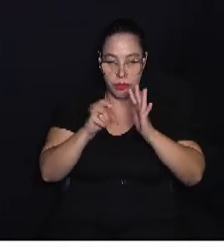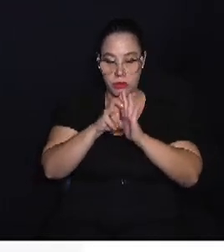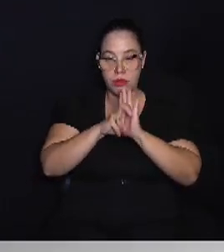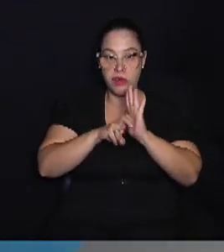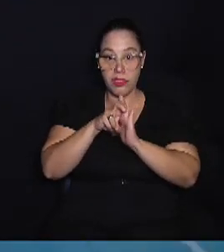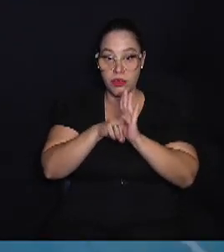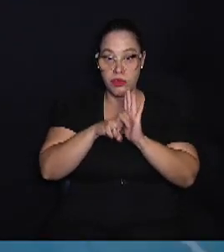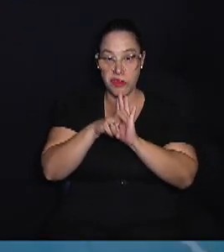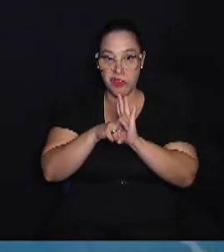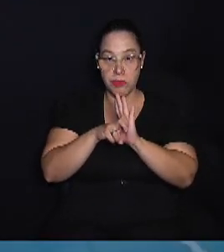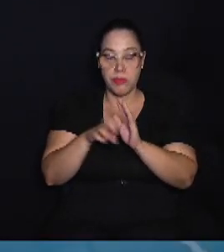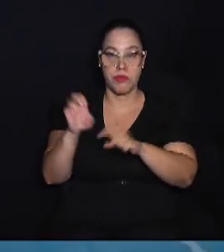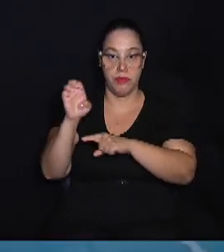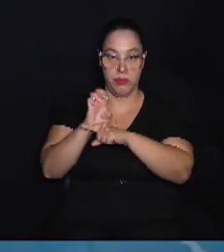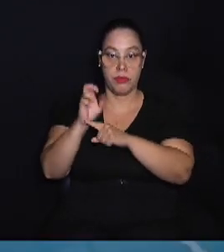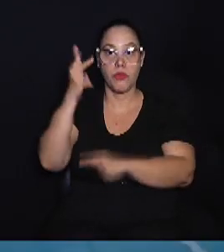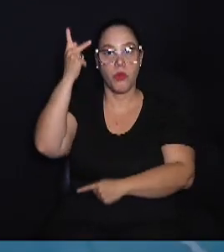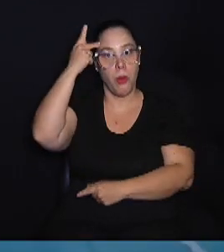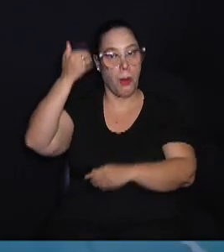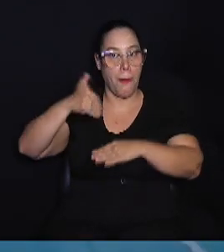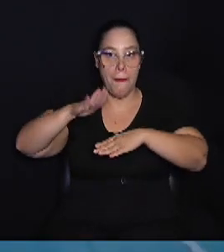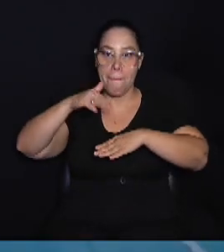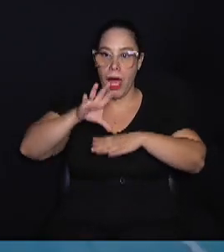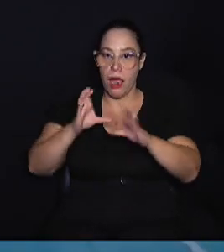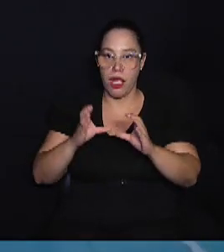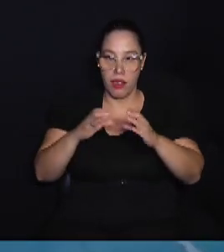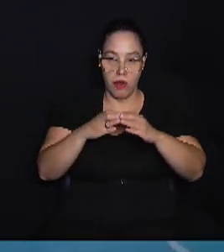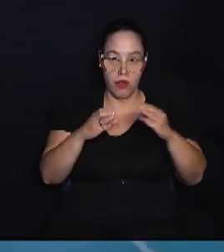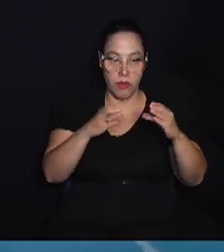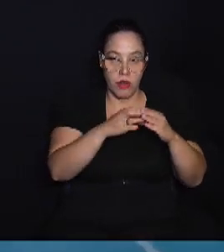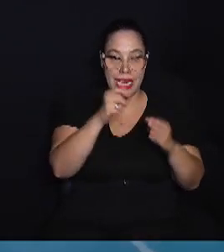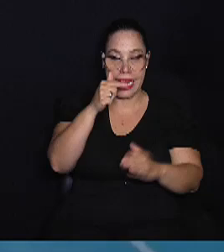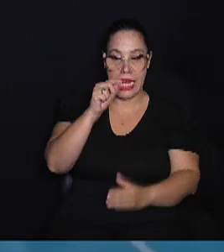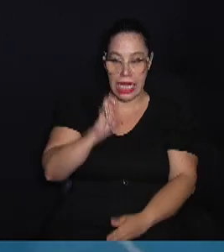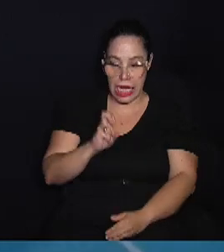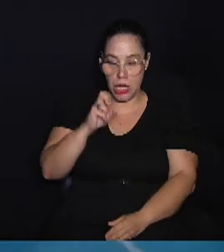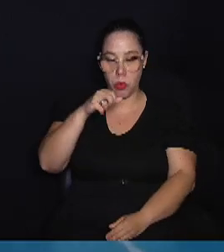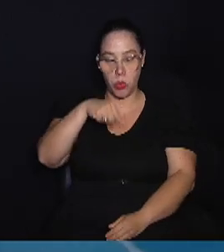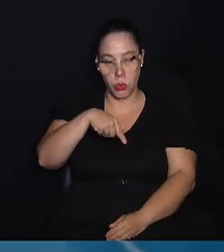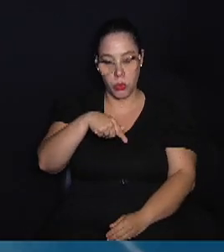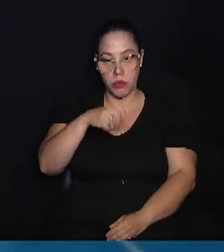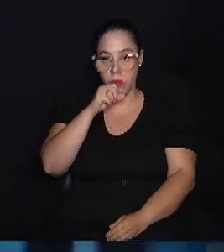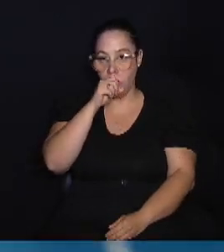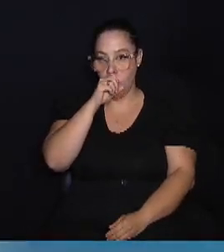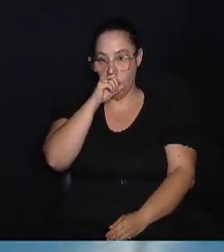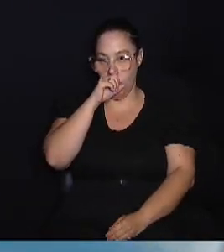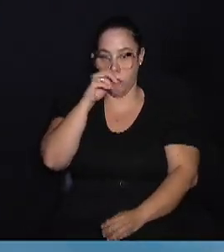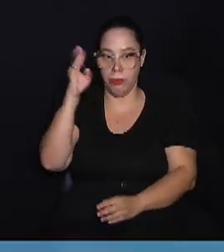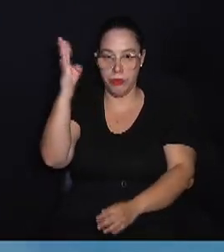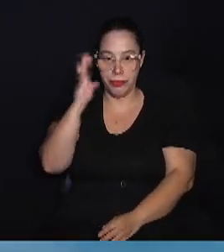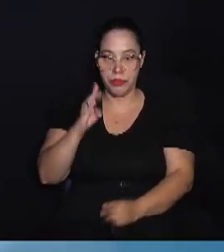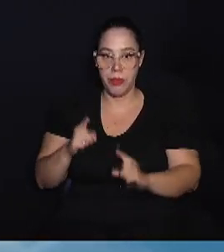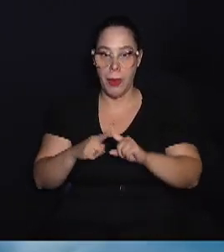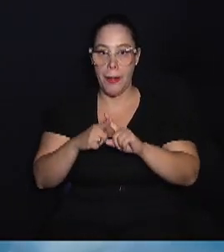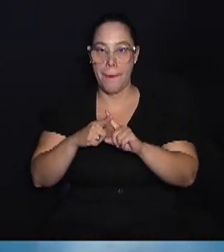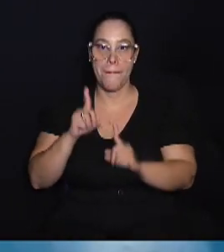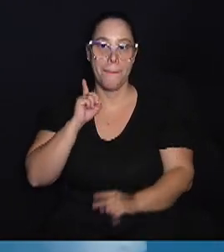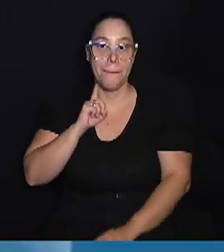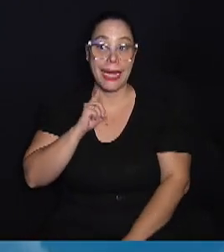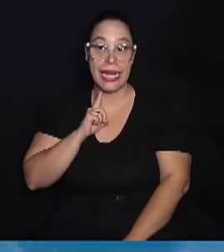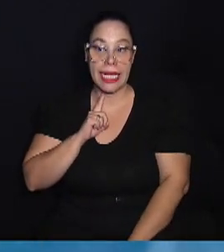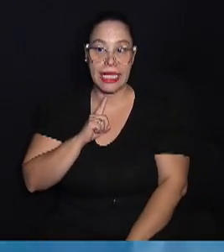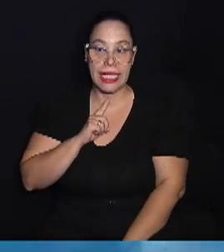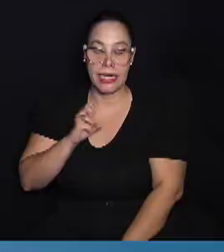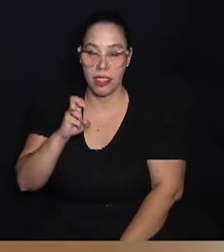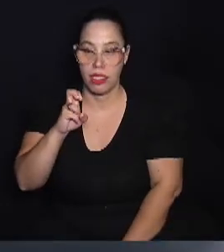rodas. O estado de São Paulo é o que mais tem equipes, com 5 times. O maior campeão brasileiro é o Minas Quad Rugby,